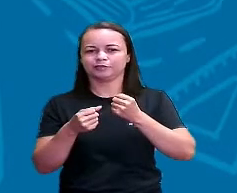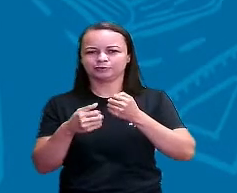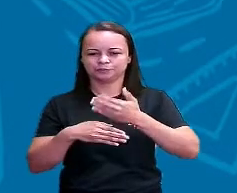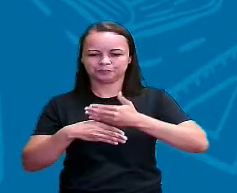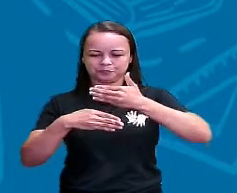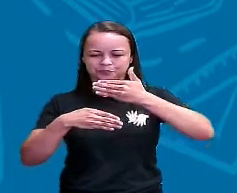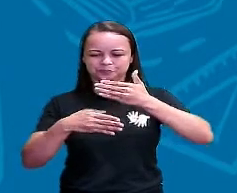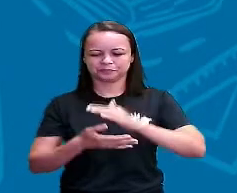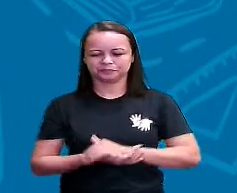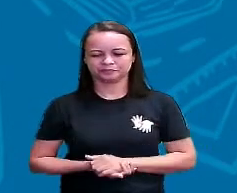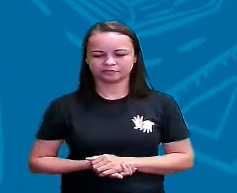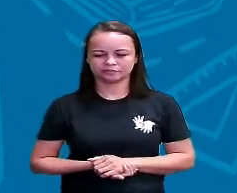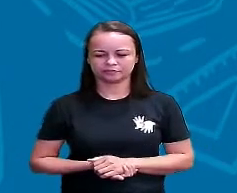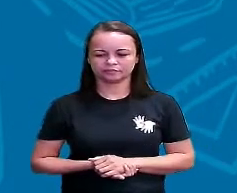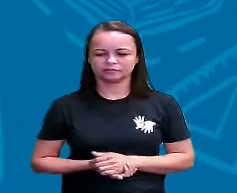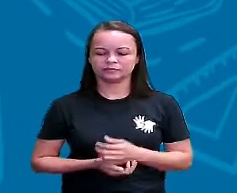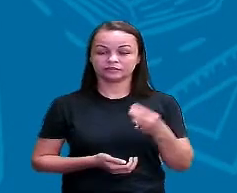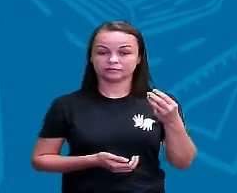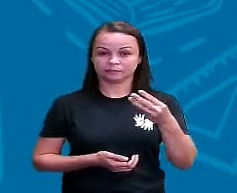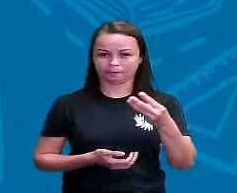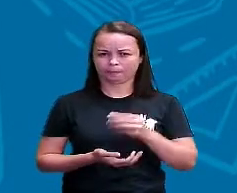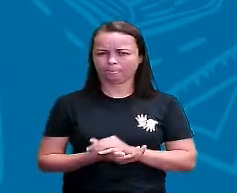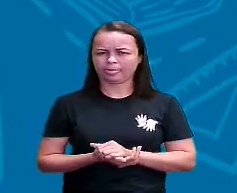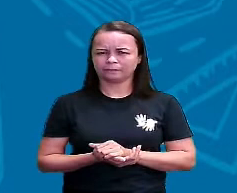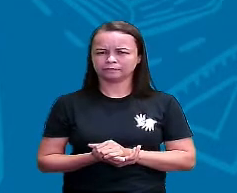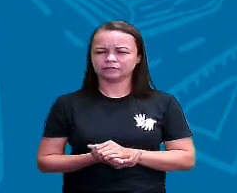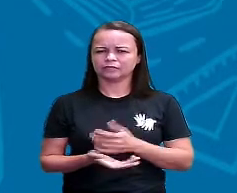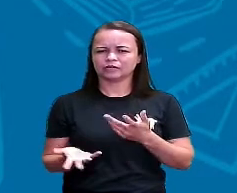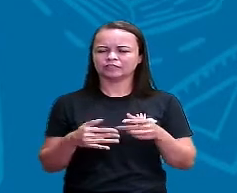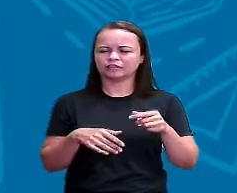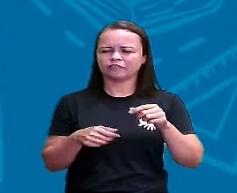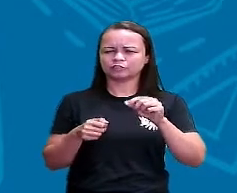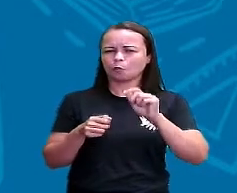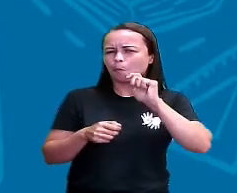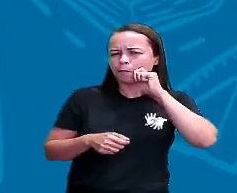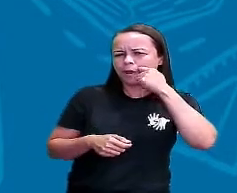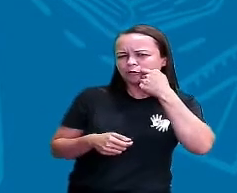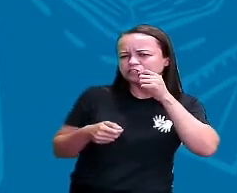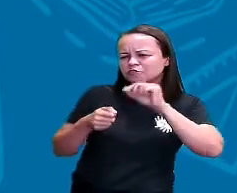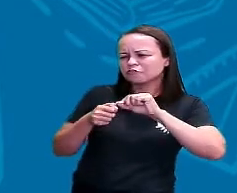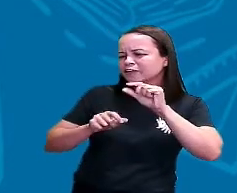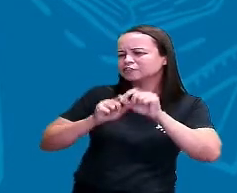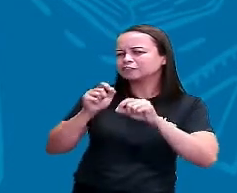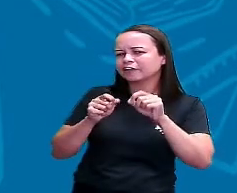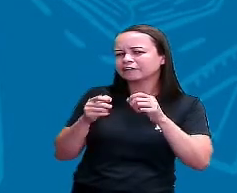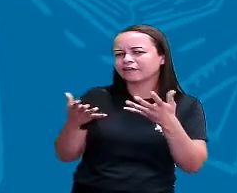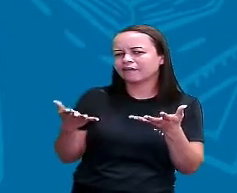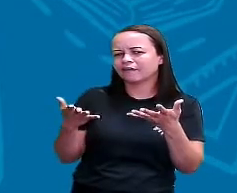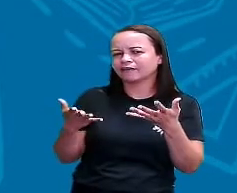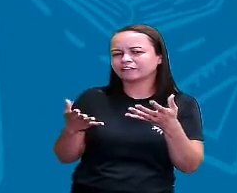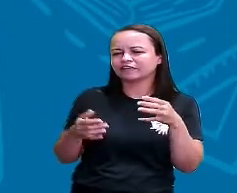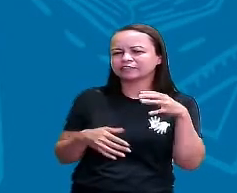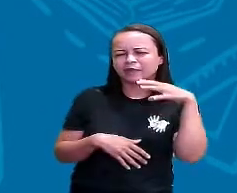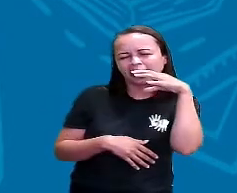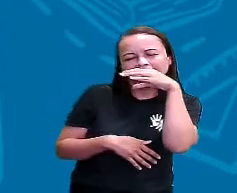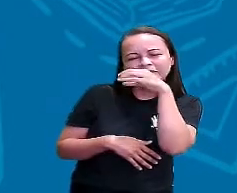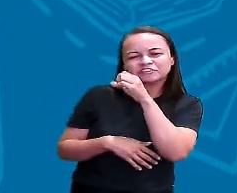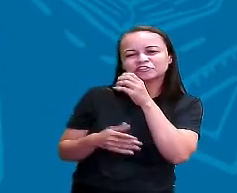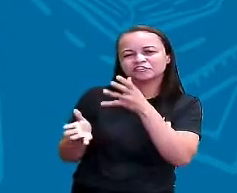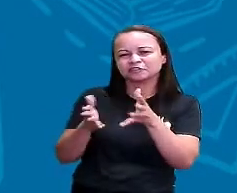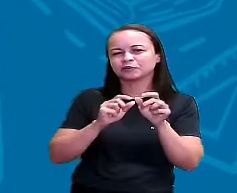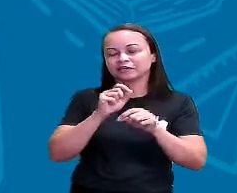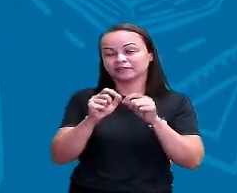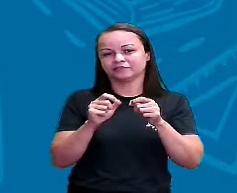para o terceiro. O profissional que faz o pãozinho que você come. Pãozinho gostoso, quentinho. Quem é esse profissional que